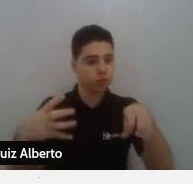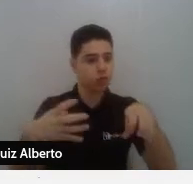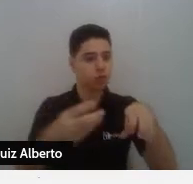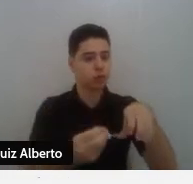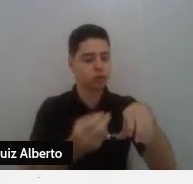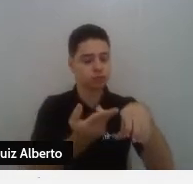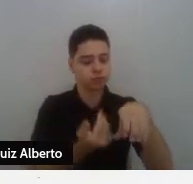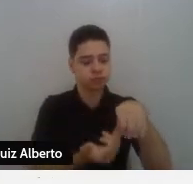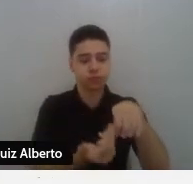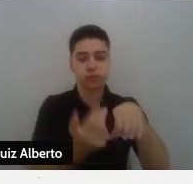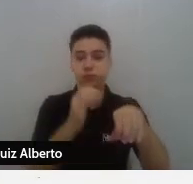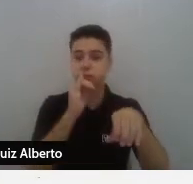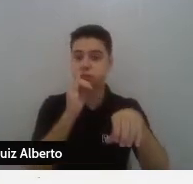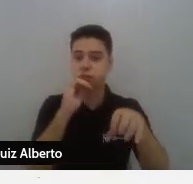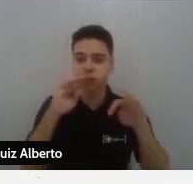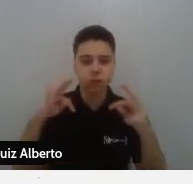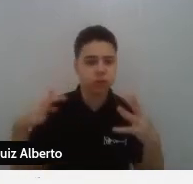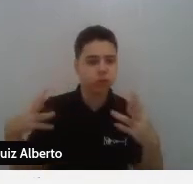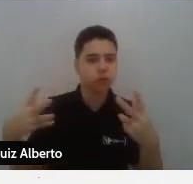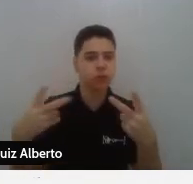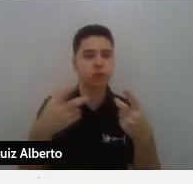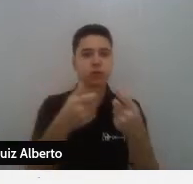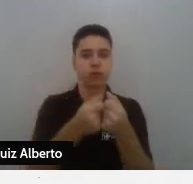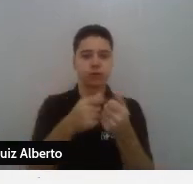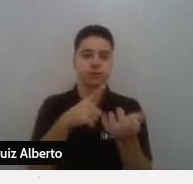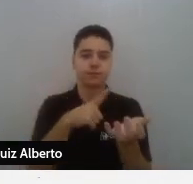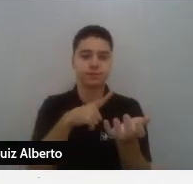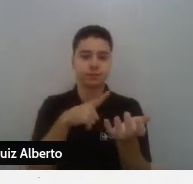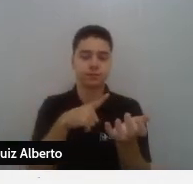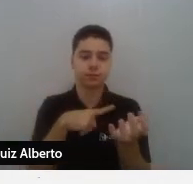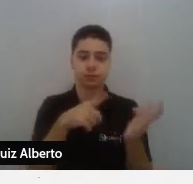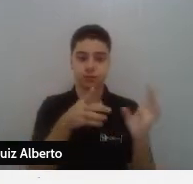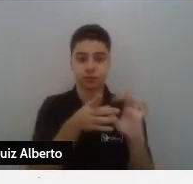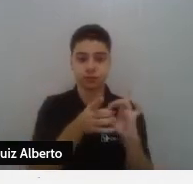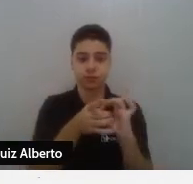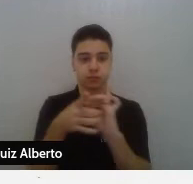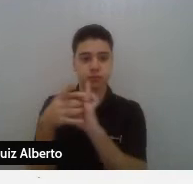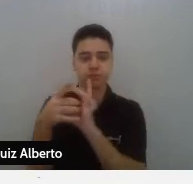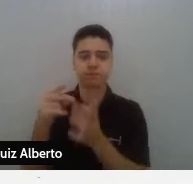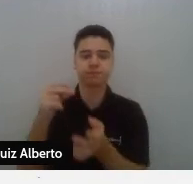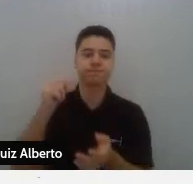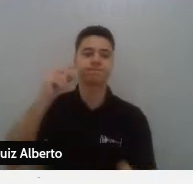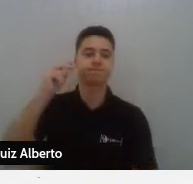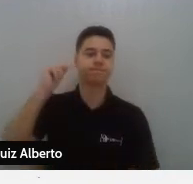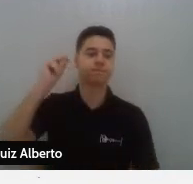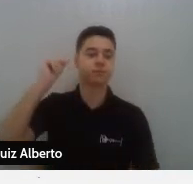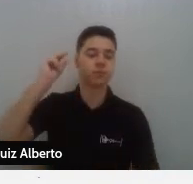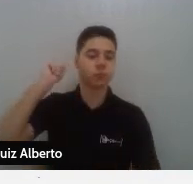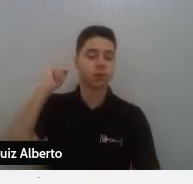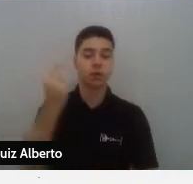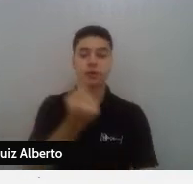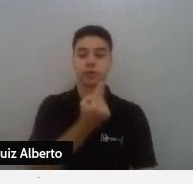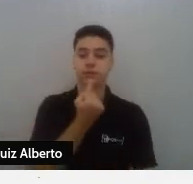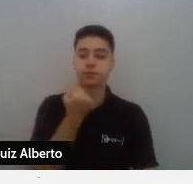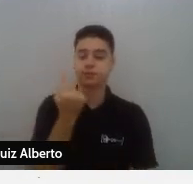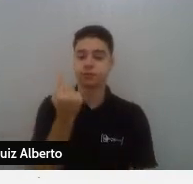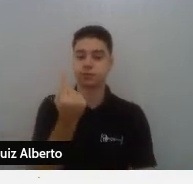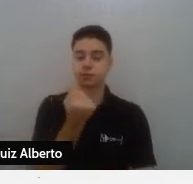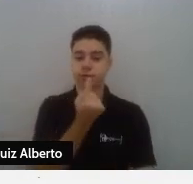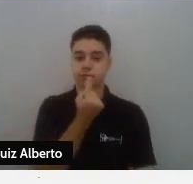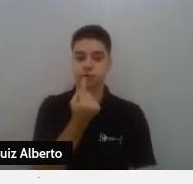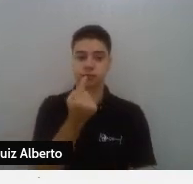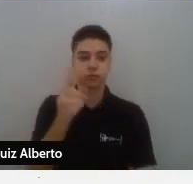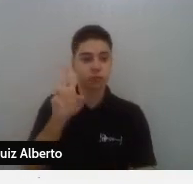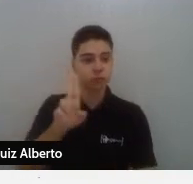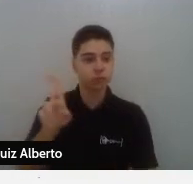ela vem de um contexto muito antigo. Então, aqui a gente tem a utilização